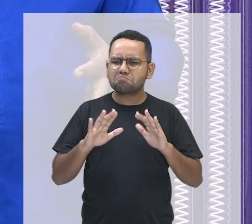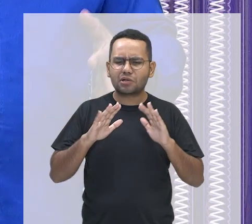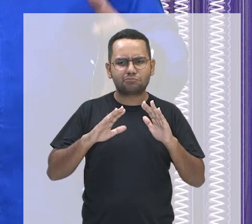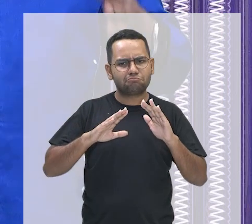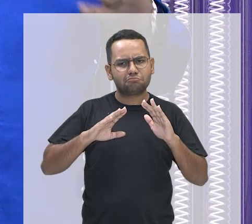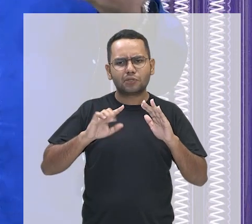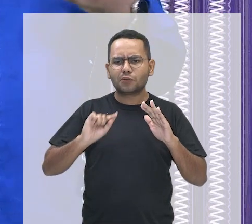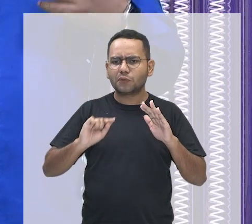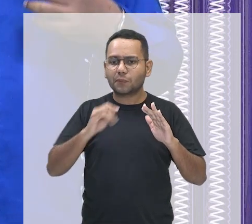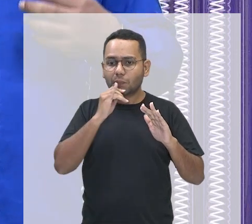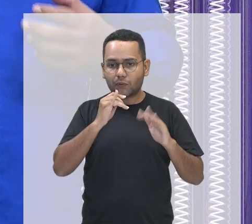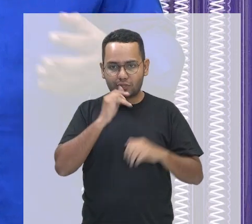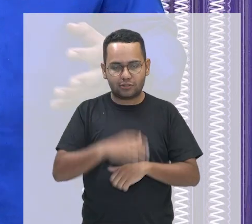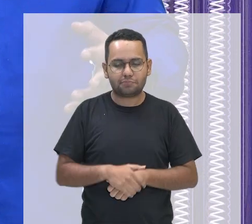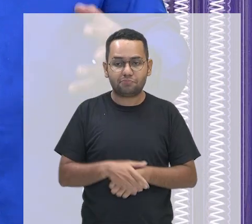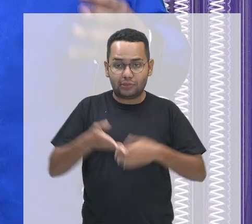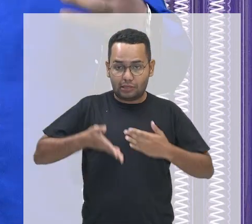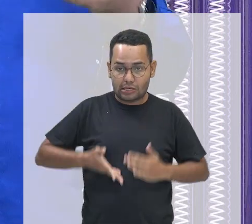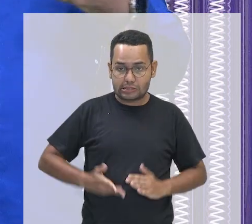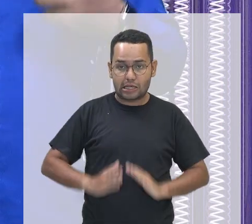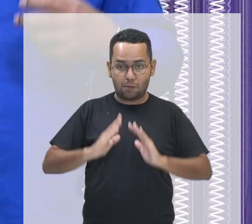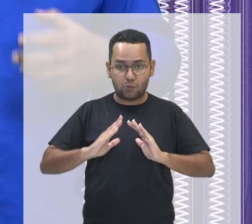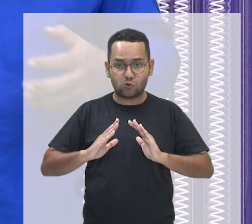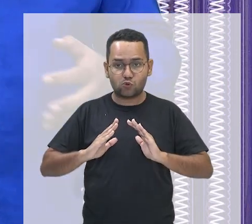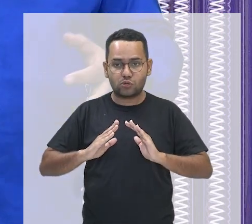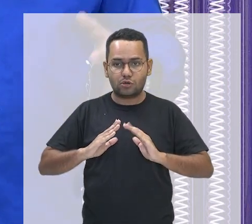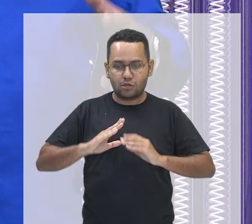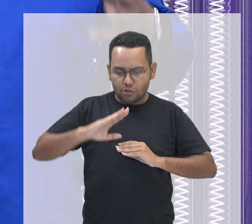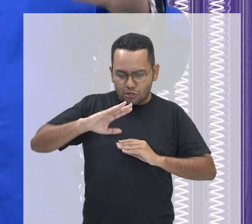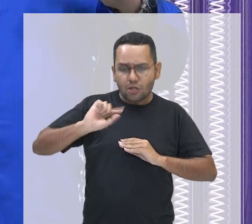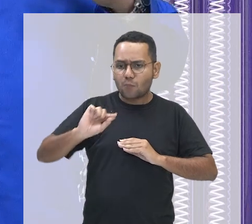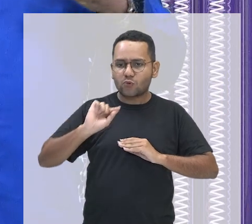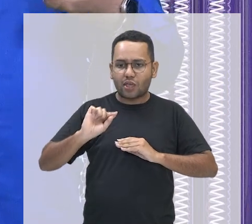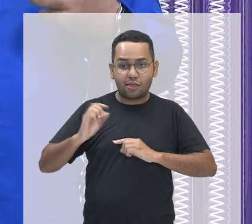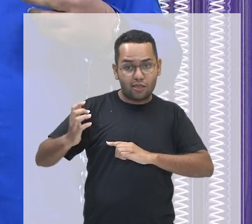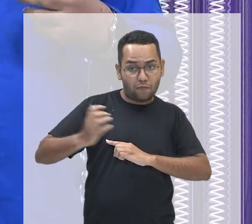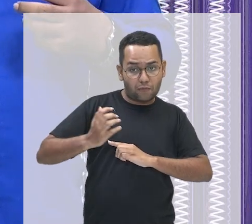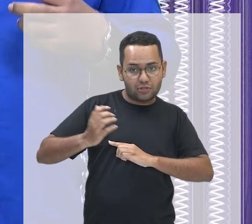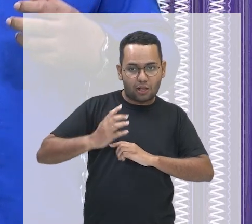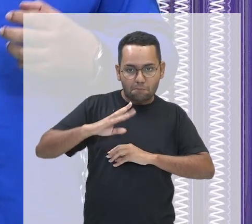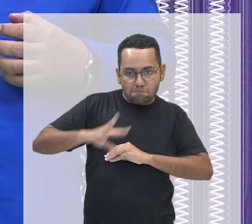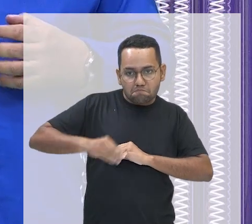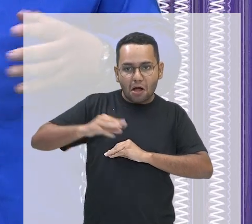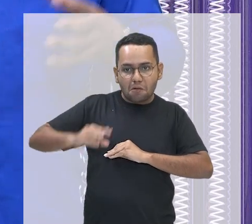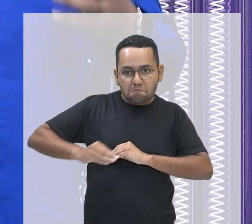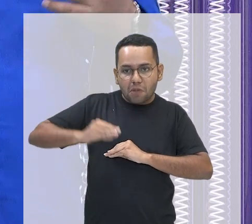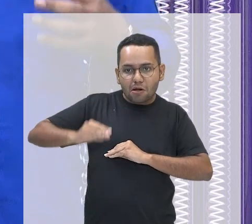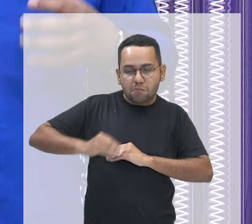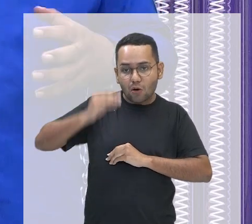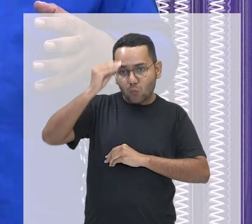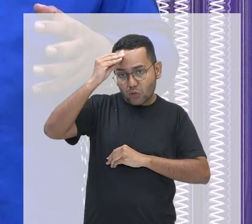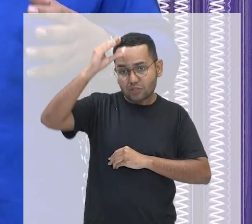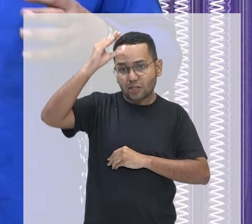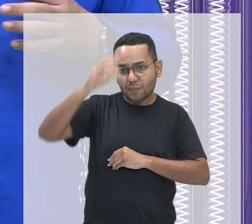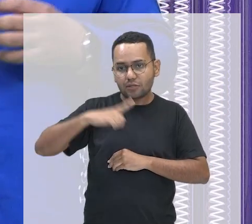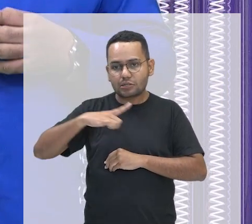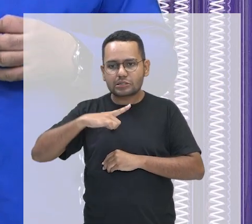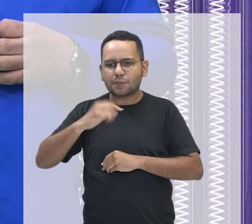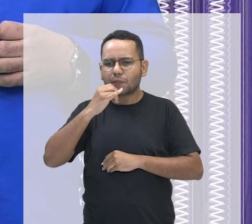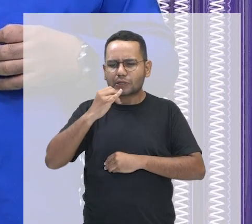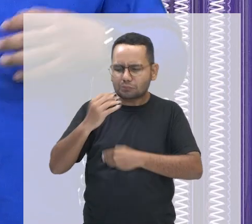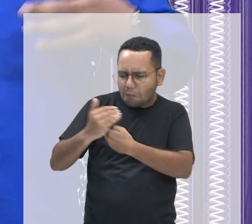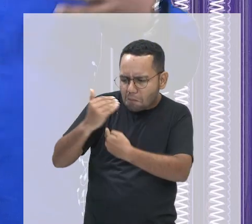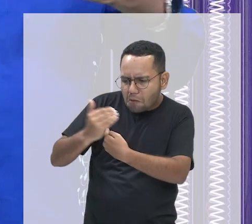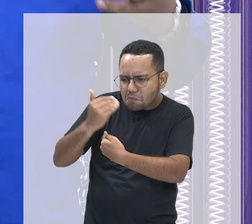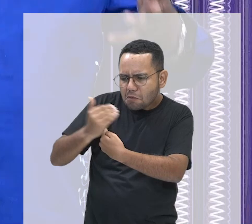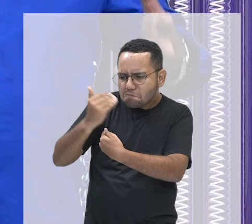nós crescemos, nos formamos, nos educamos, ouvimos os conselhos das